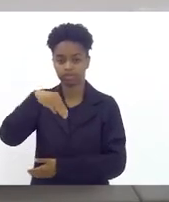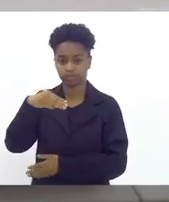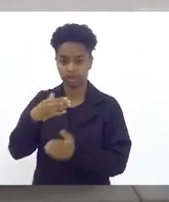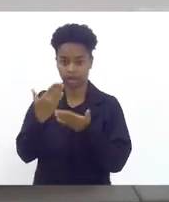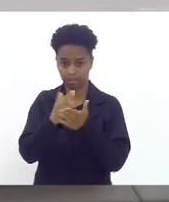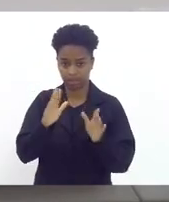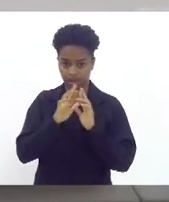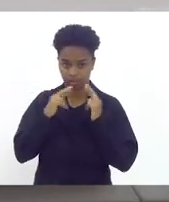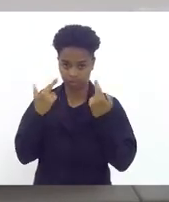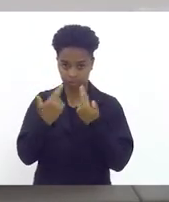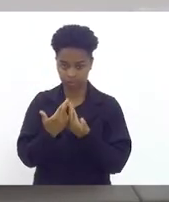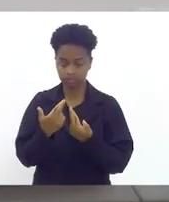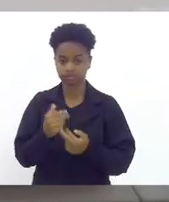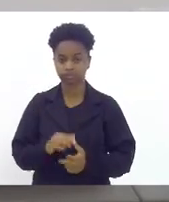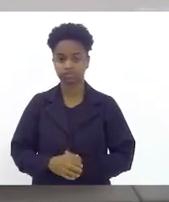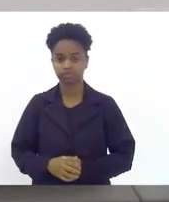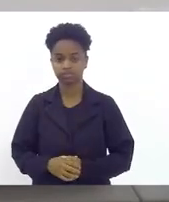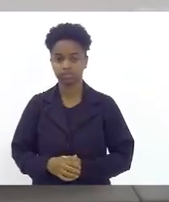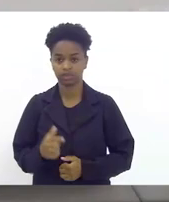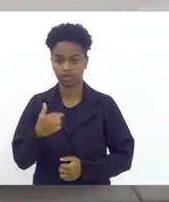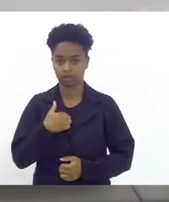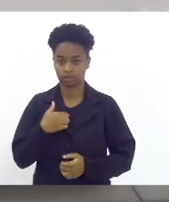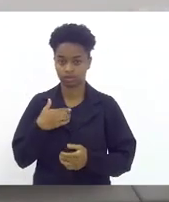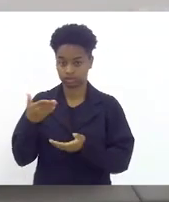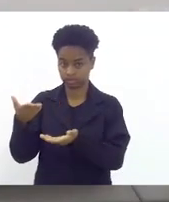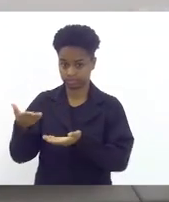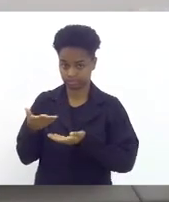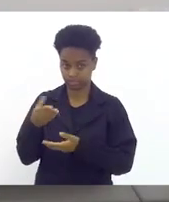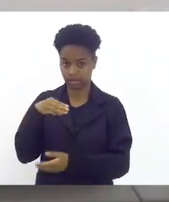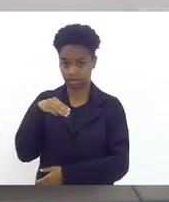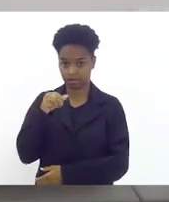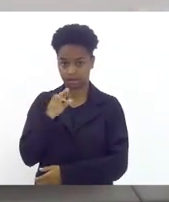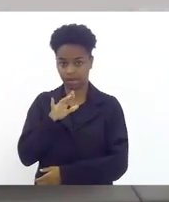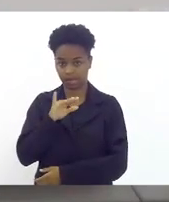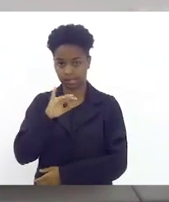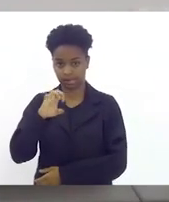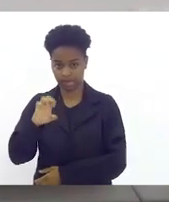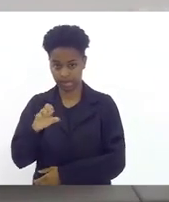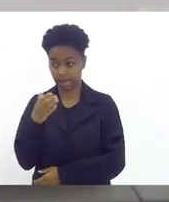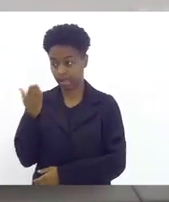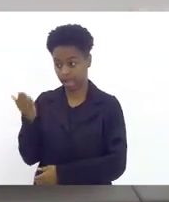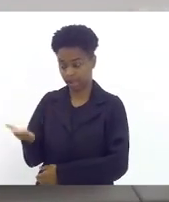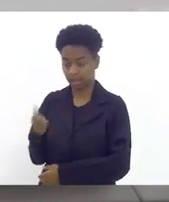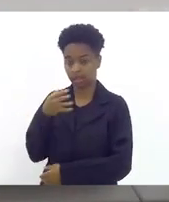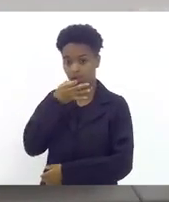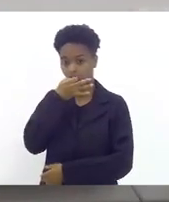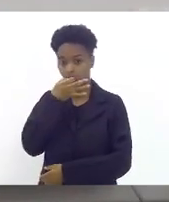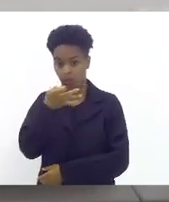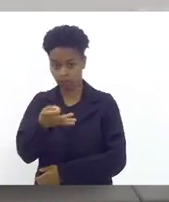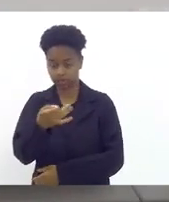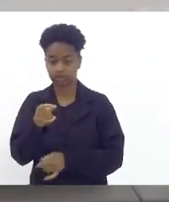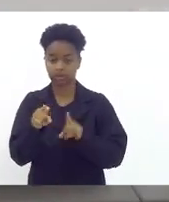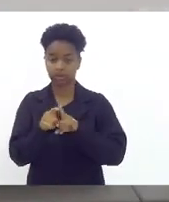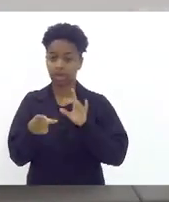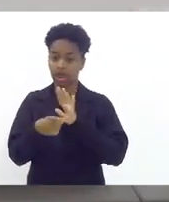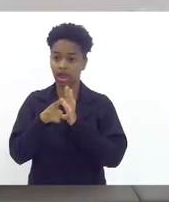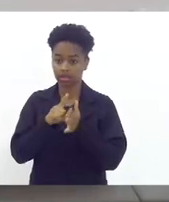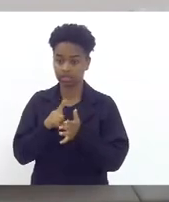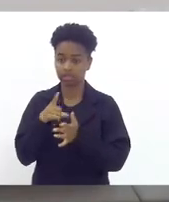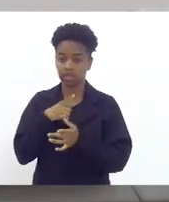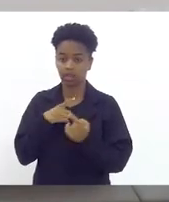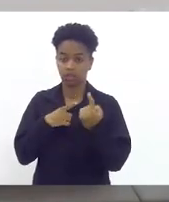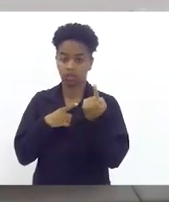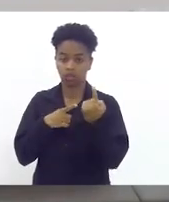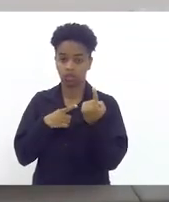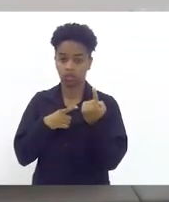a reunião eu vou passar para marier para ela comentar e antes dela comentar chegou uma